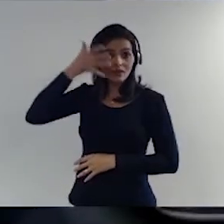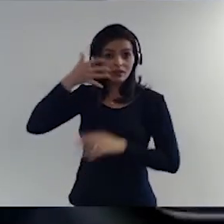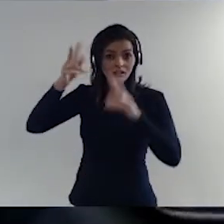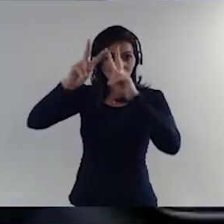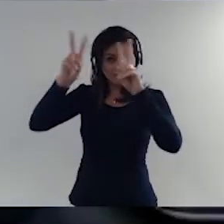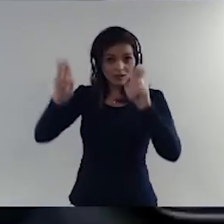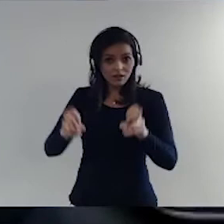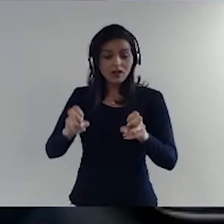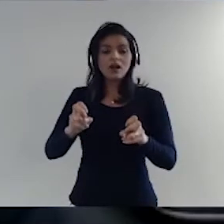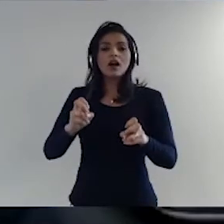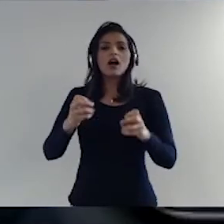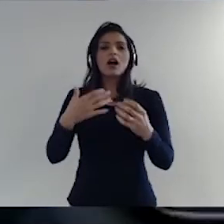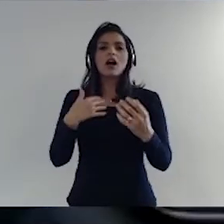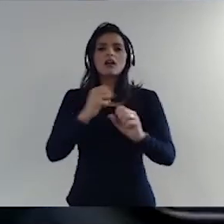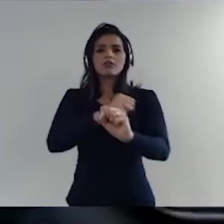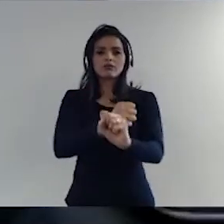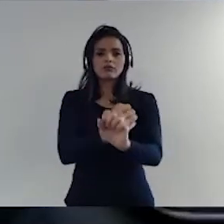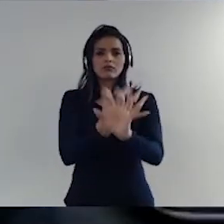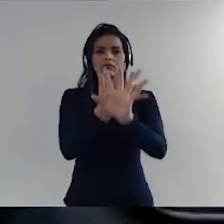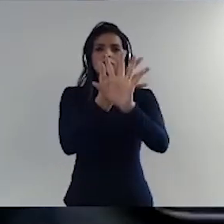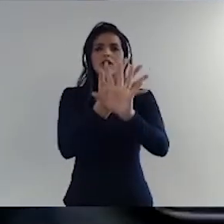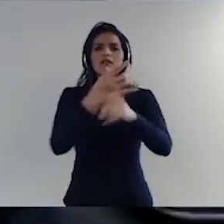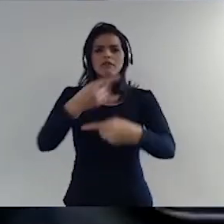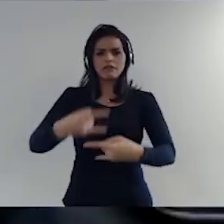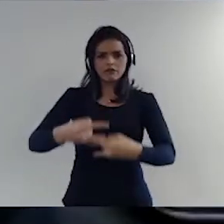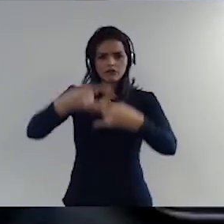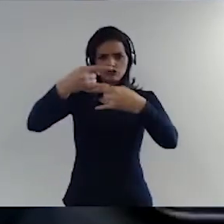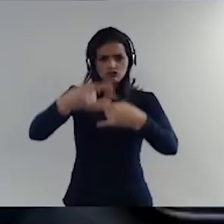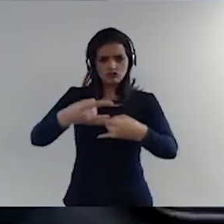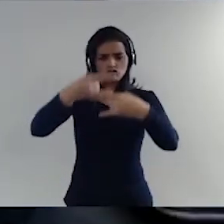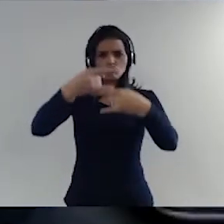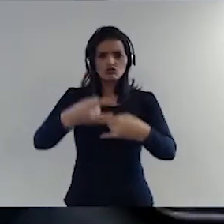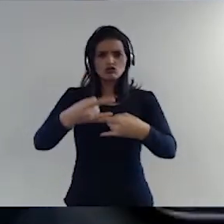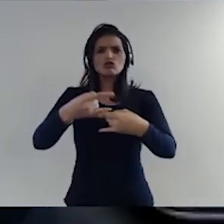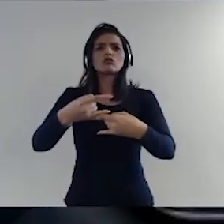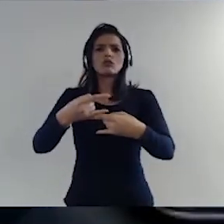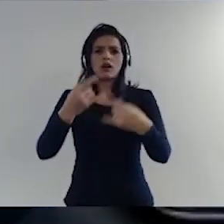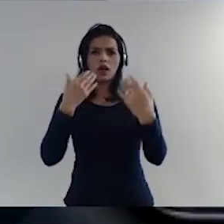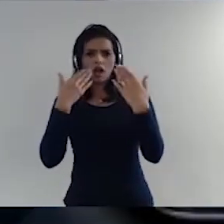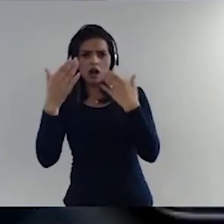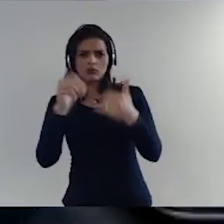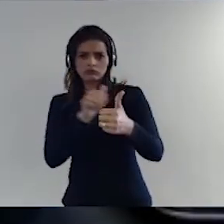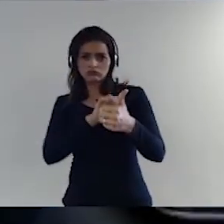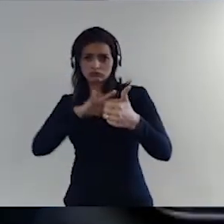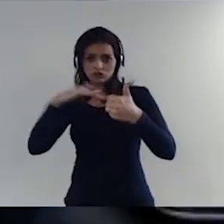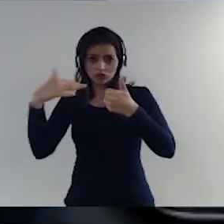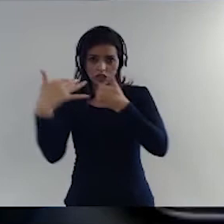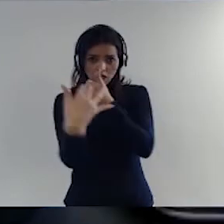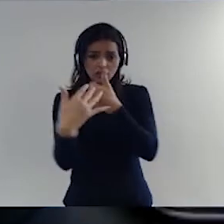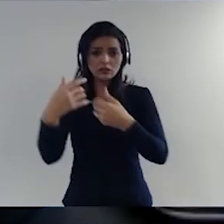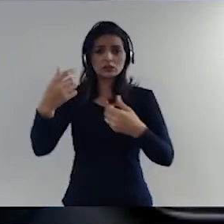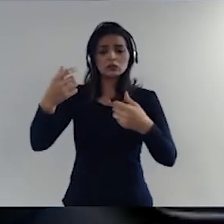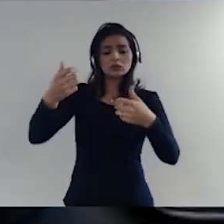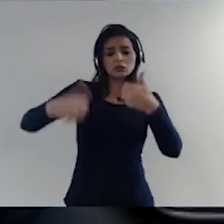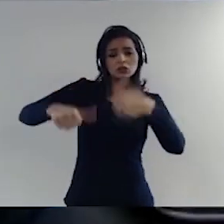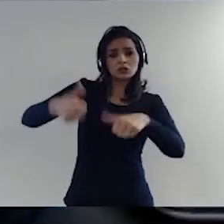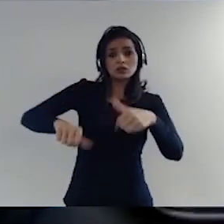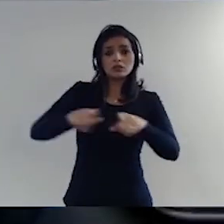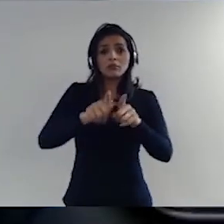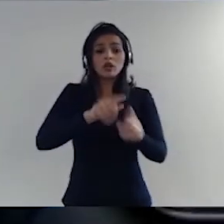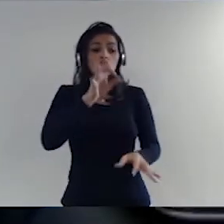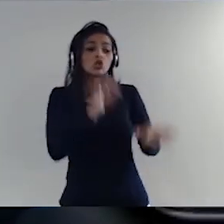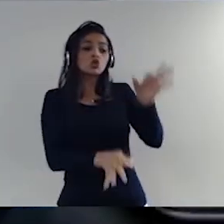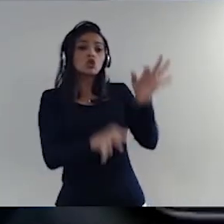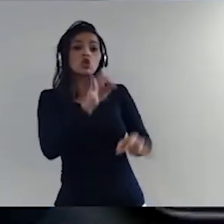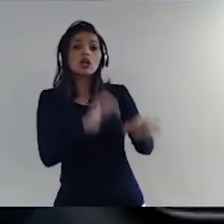as audiências por videoconferências e também os julgamentos telepresenciais para destacar que